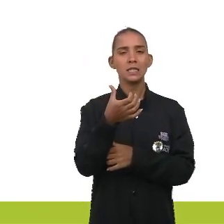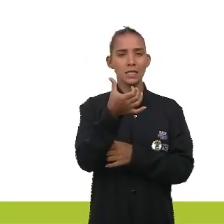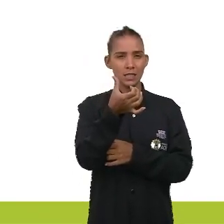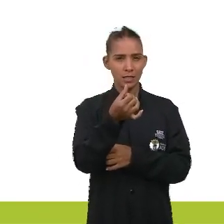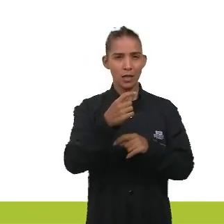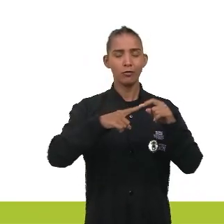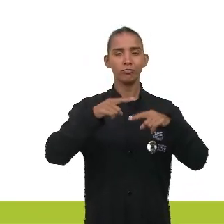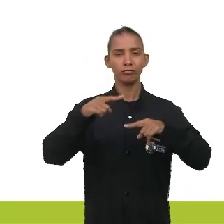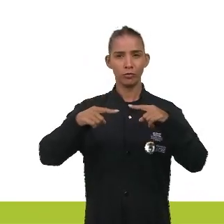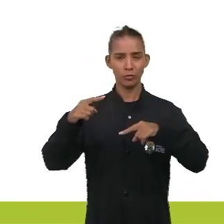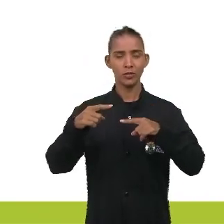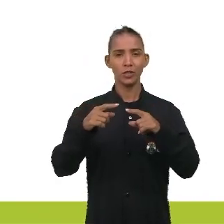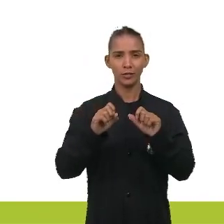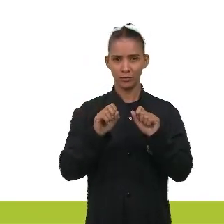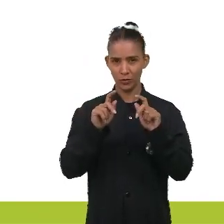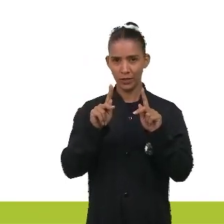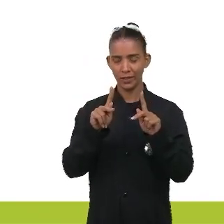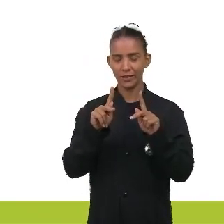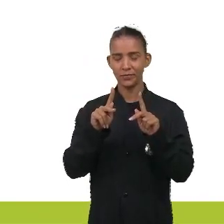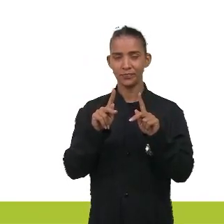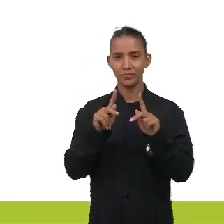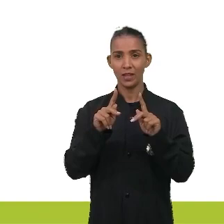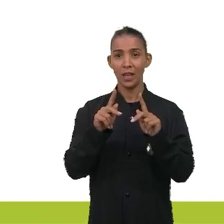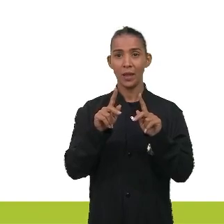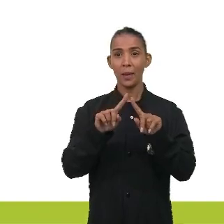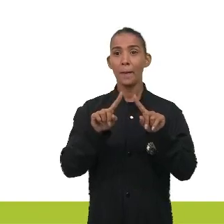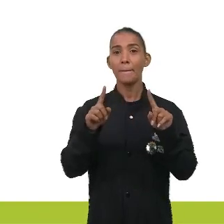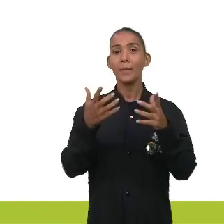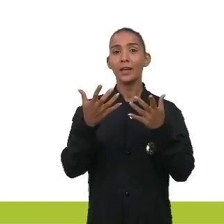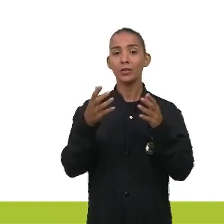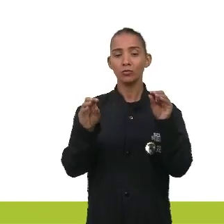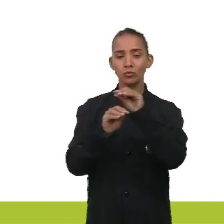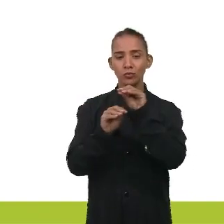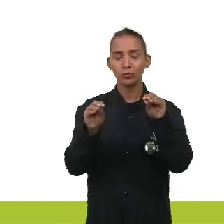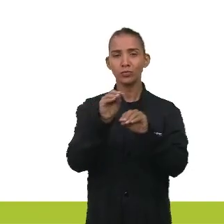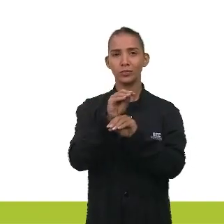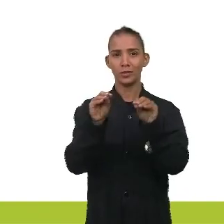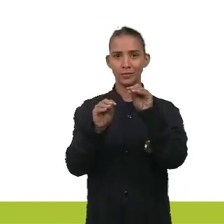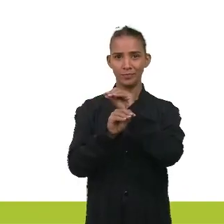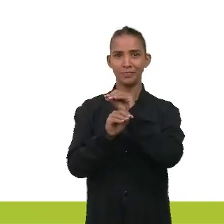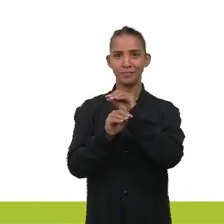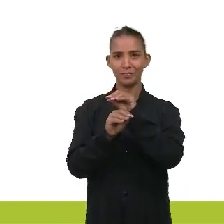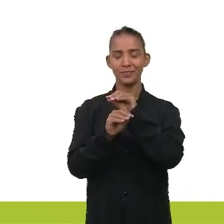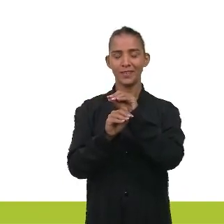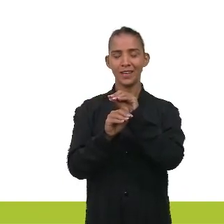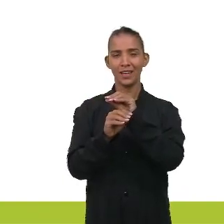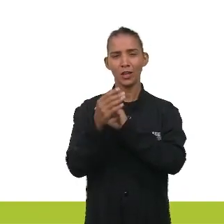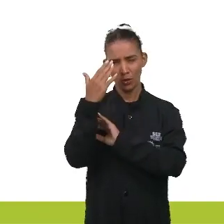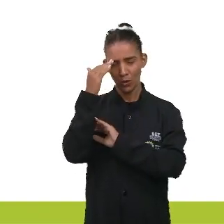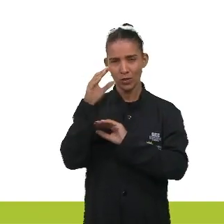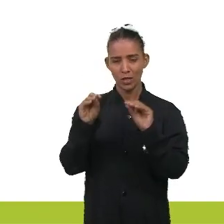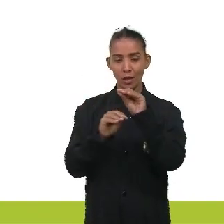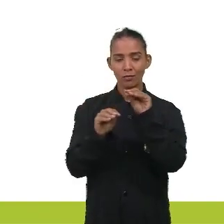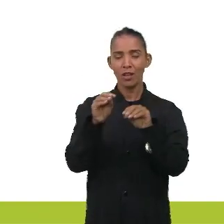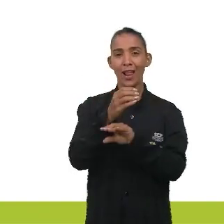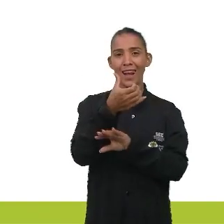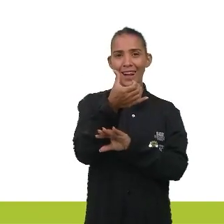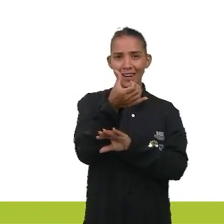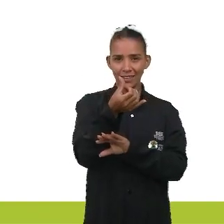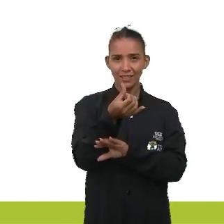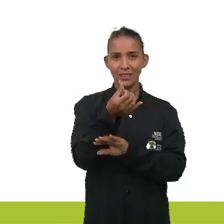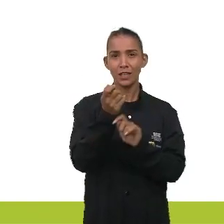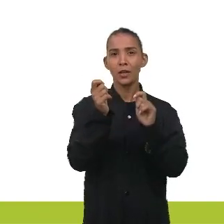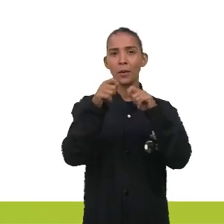6 objetos. E eu quero permutar esses objetos. Eu sei que uma permutação de 6 objetos é dada por